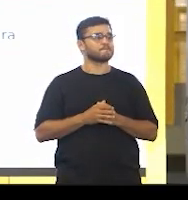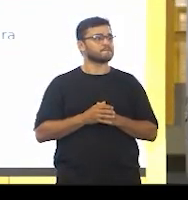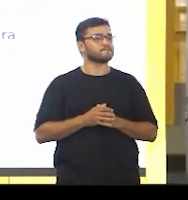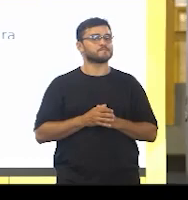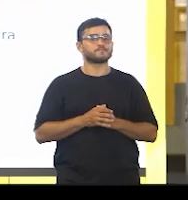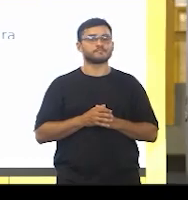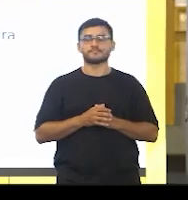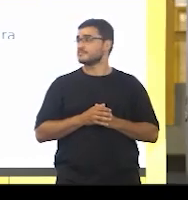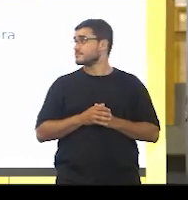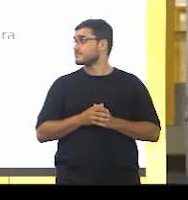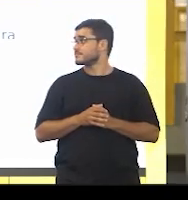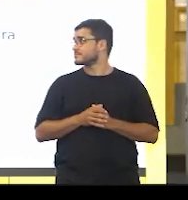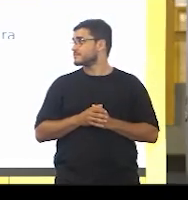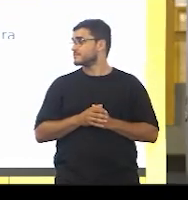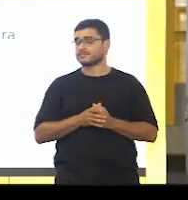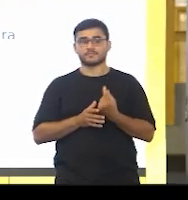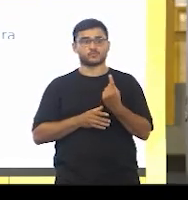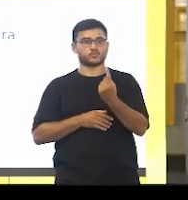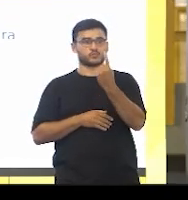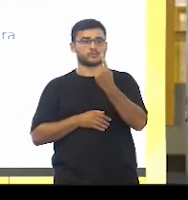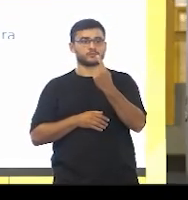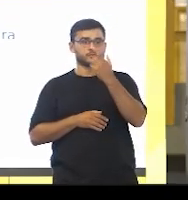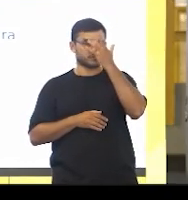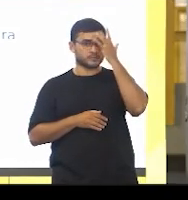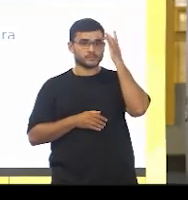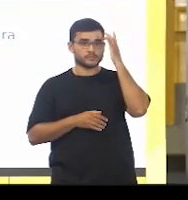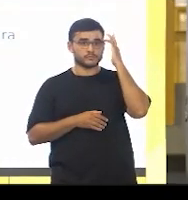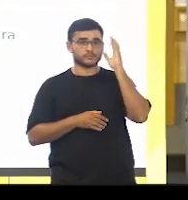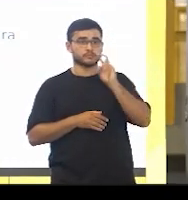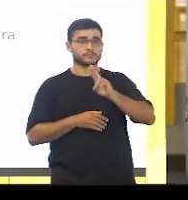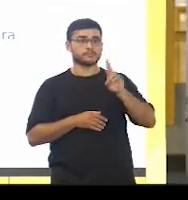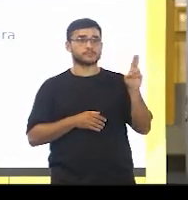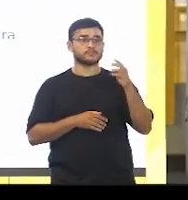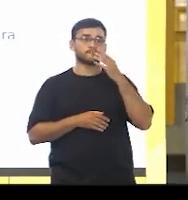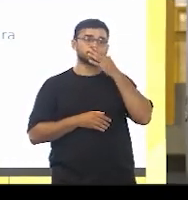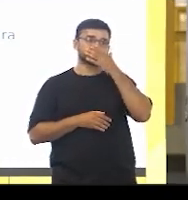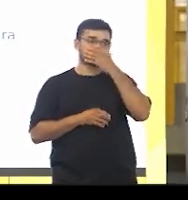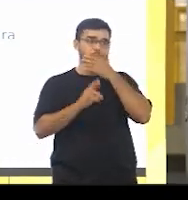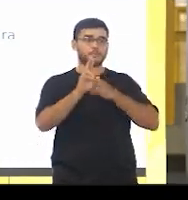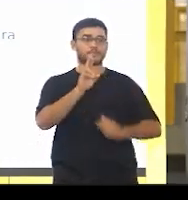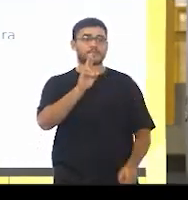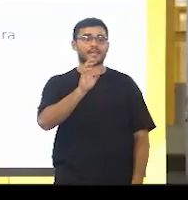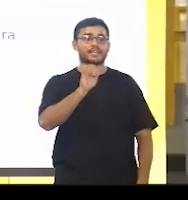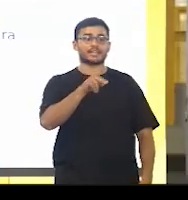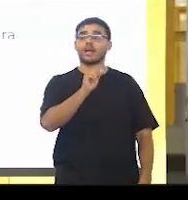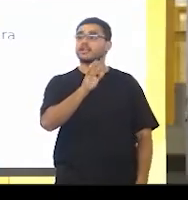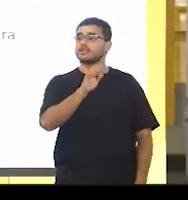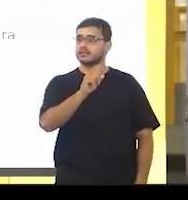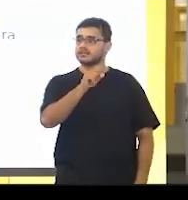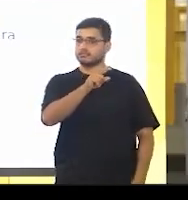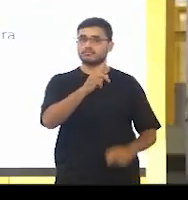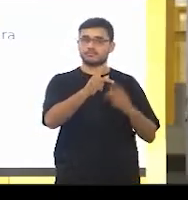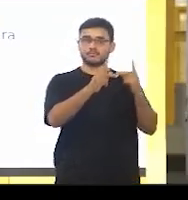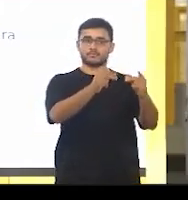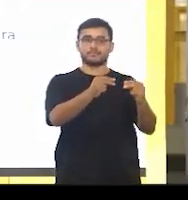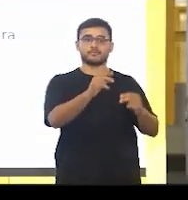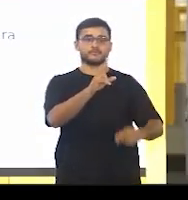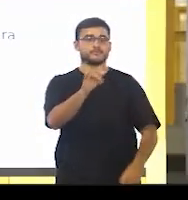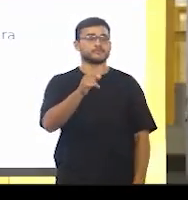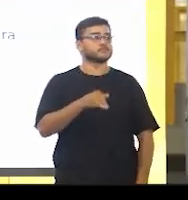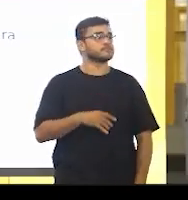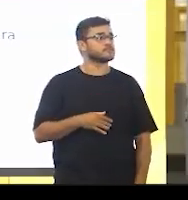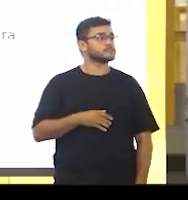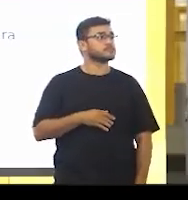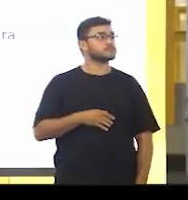ganhou, cadê? Aqui tinha, ali também, qual é seu nome? A Renata. Renata,